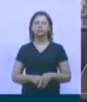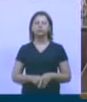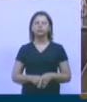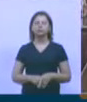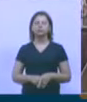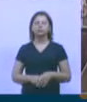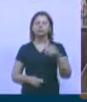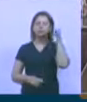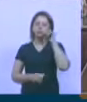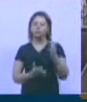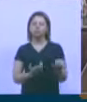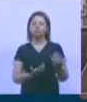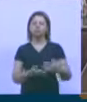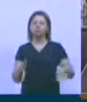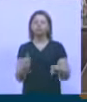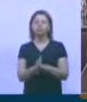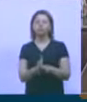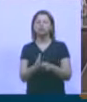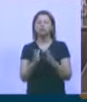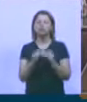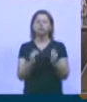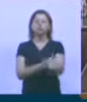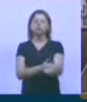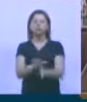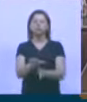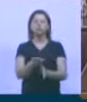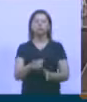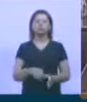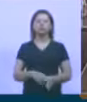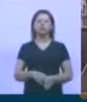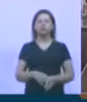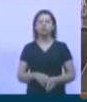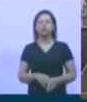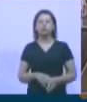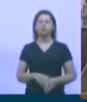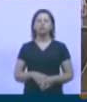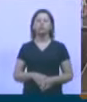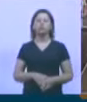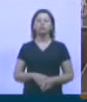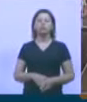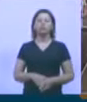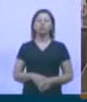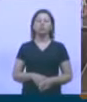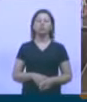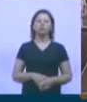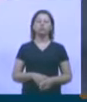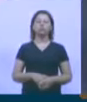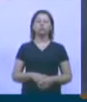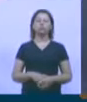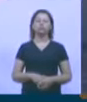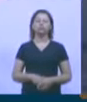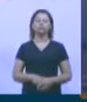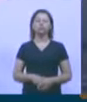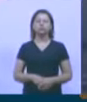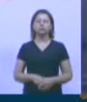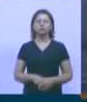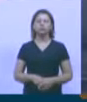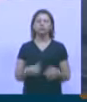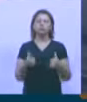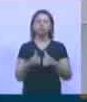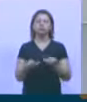Uma jovem veio até mim pedindo aconselhamento. I was giving a retreat for the youth of one state of India. Eu